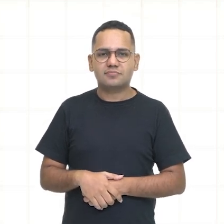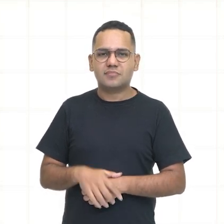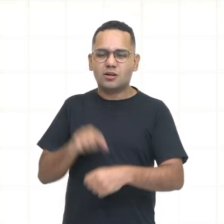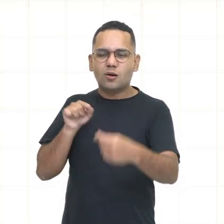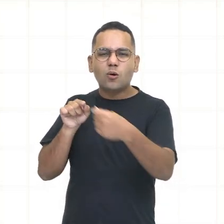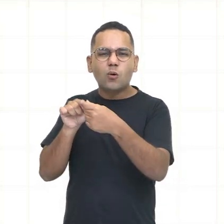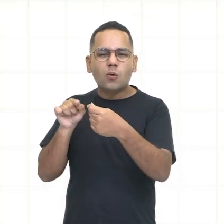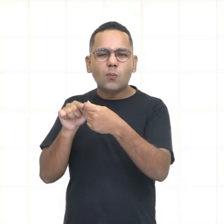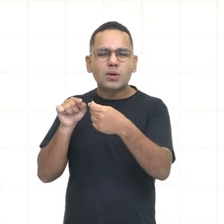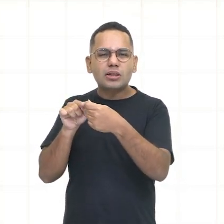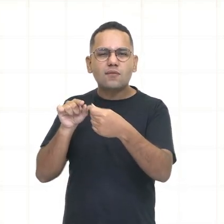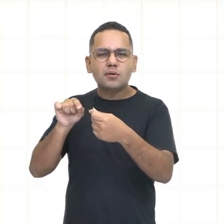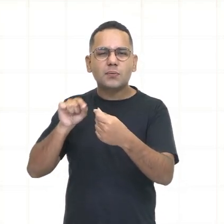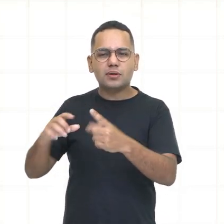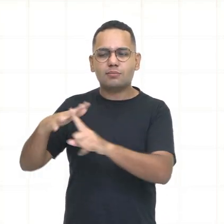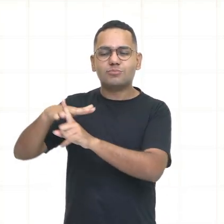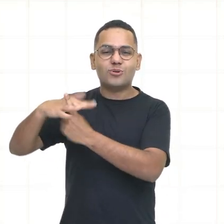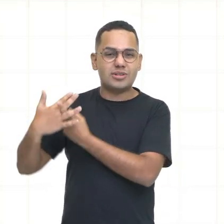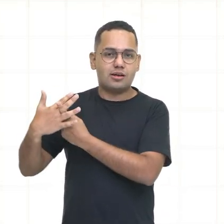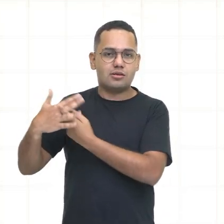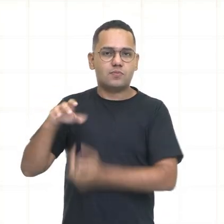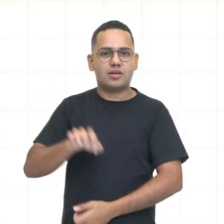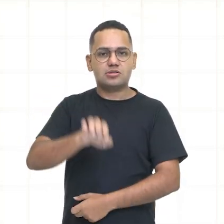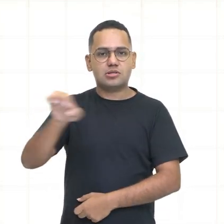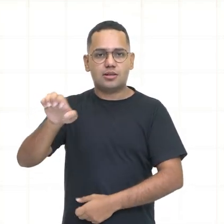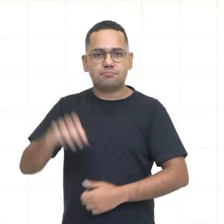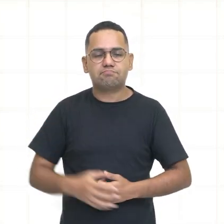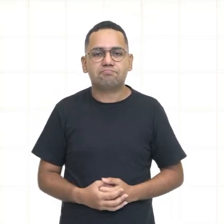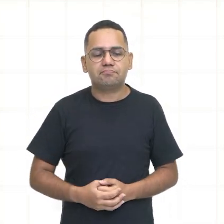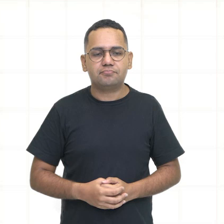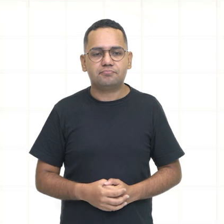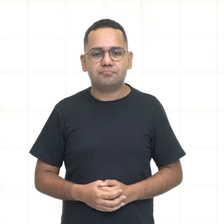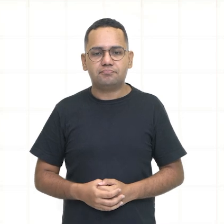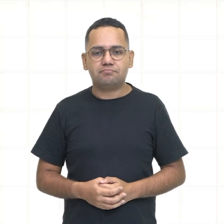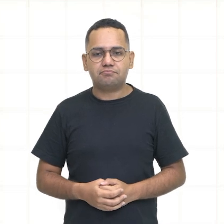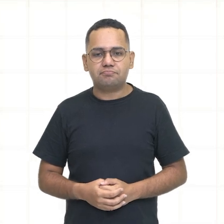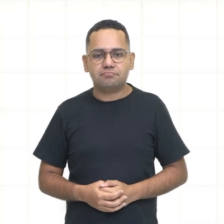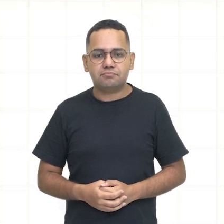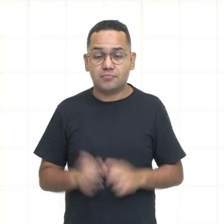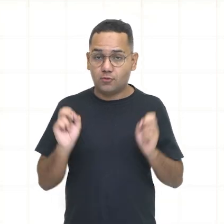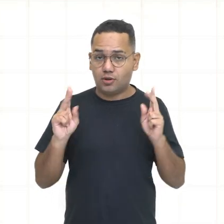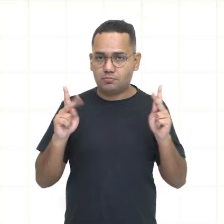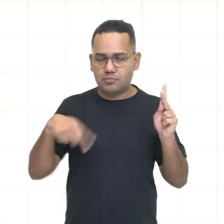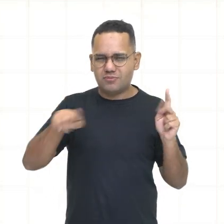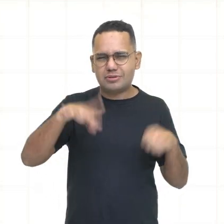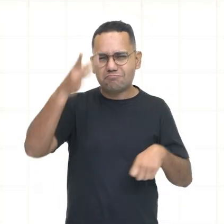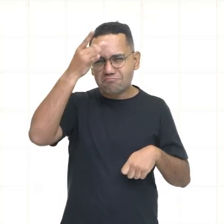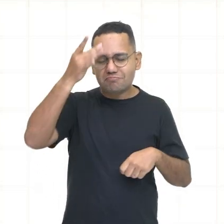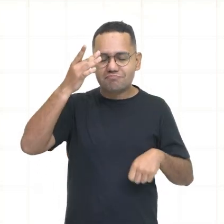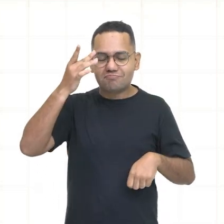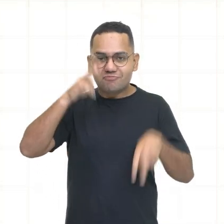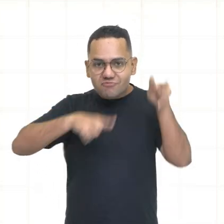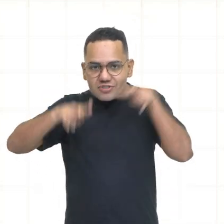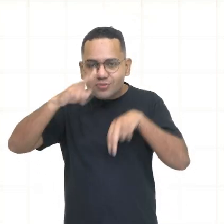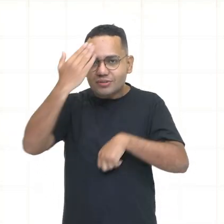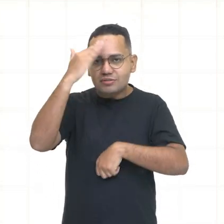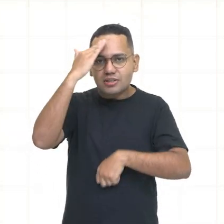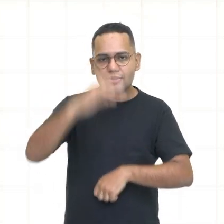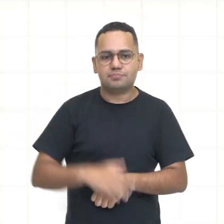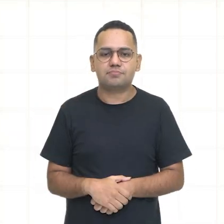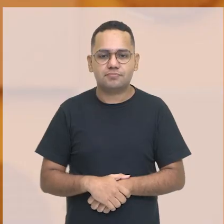à direita, ou melhor, à esquerda radical. Vamos usar essa nomenclatura, tá, gente?